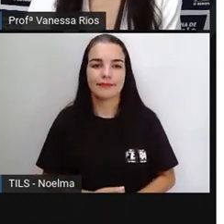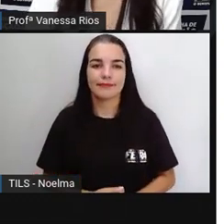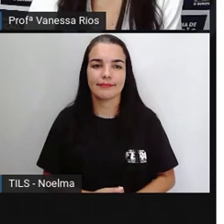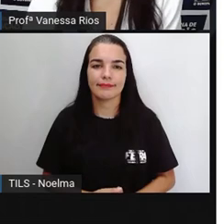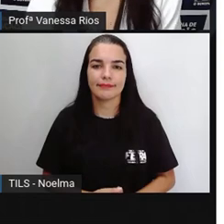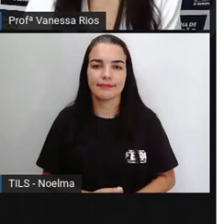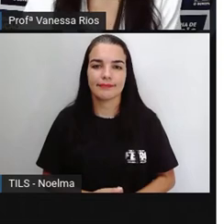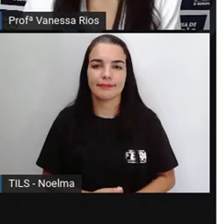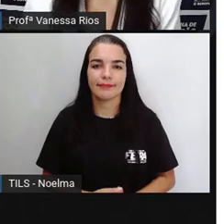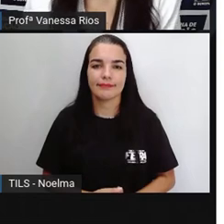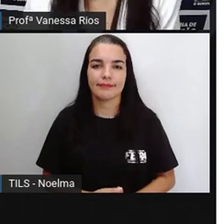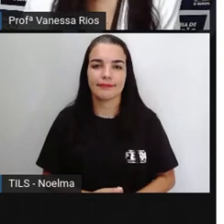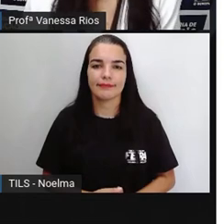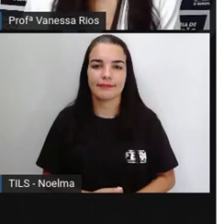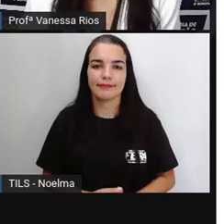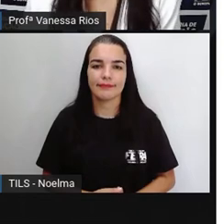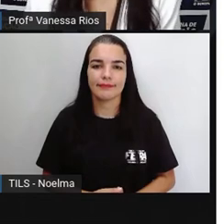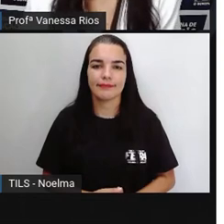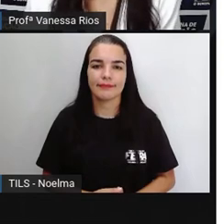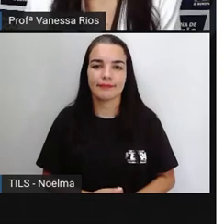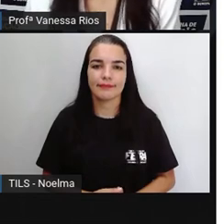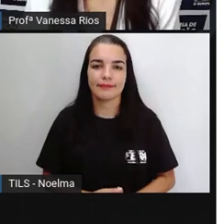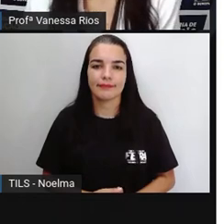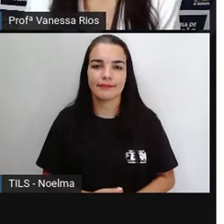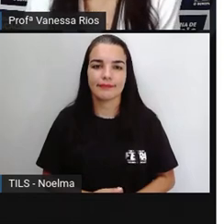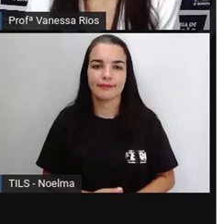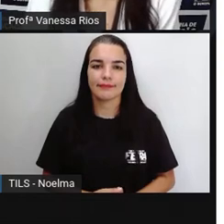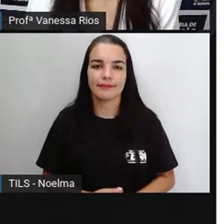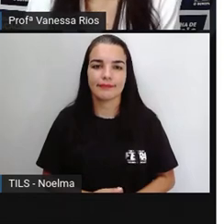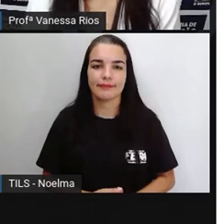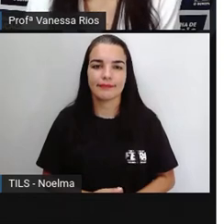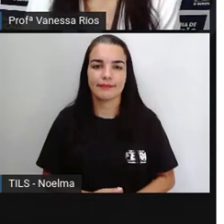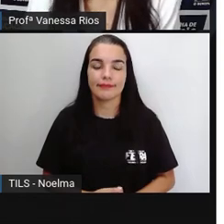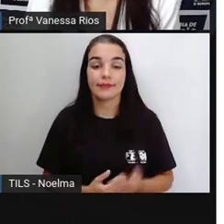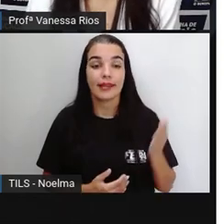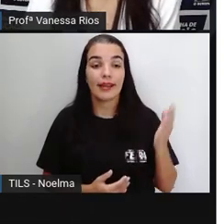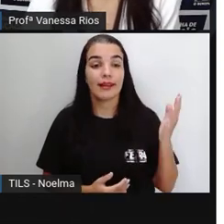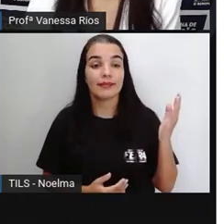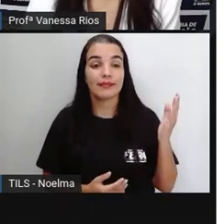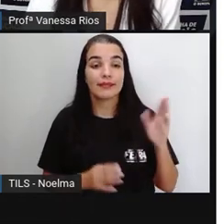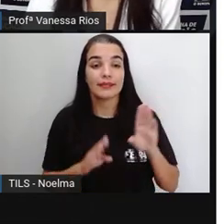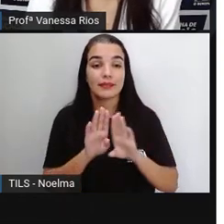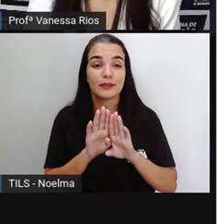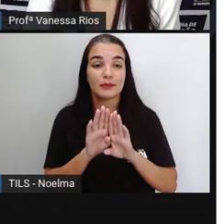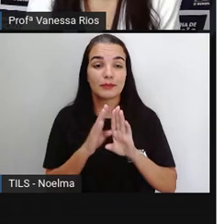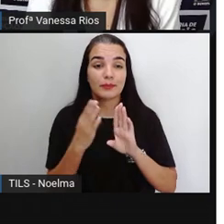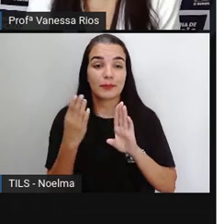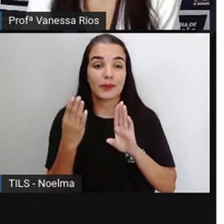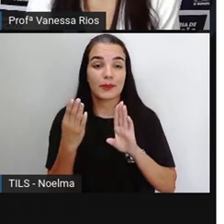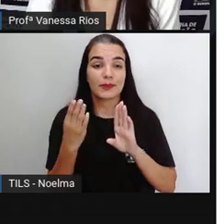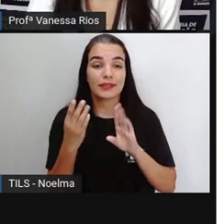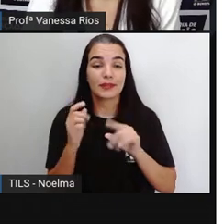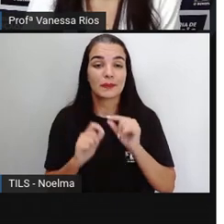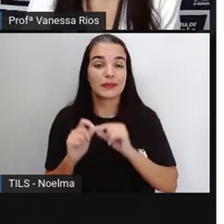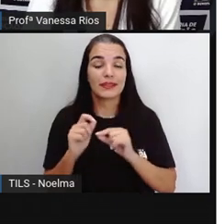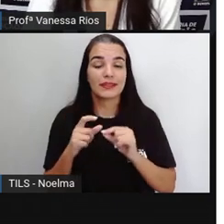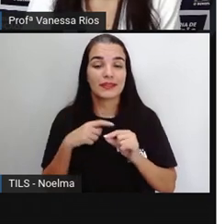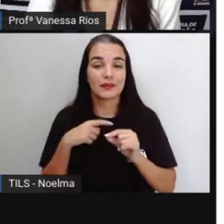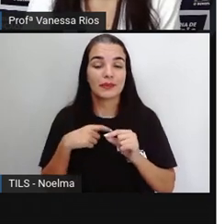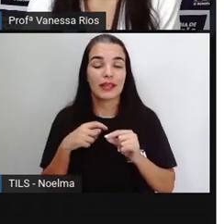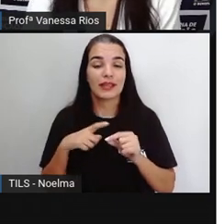quadrado, pelo seu formato total. E aqui esse outro elemento, né? Esse